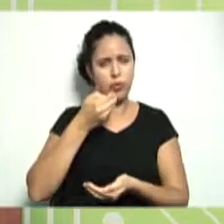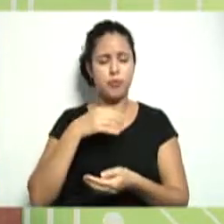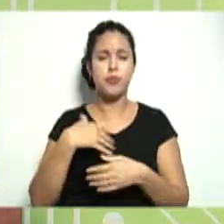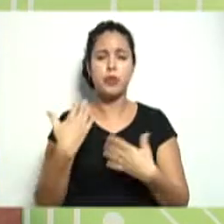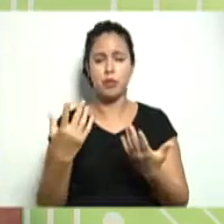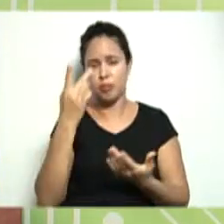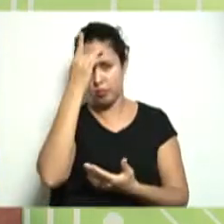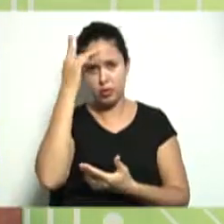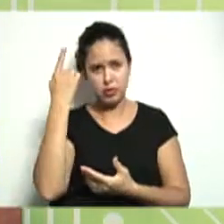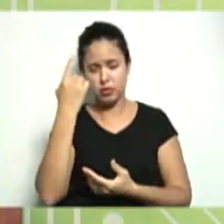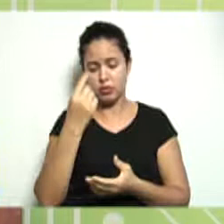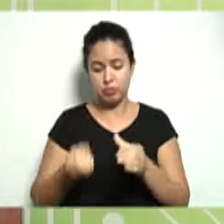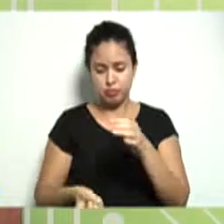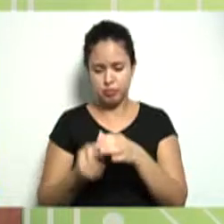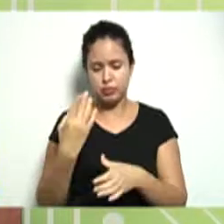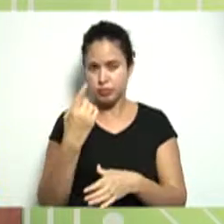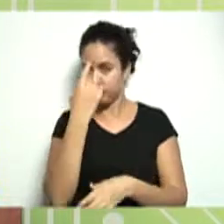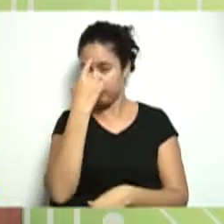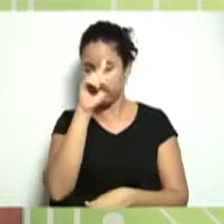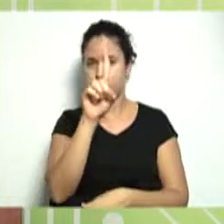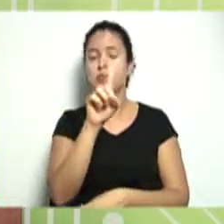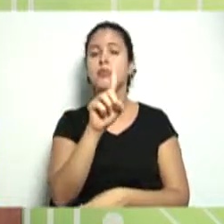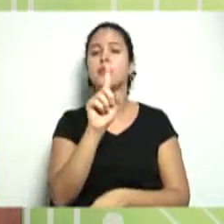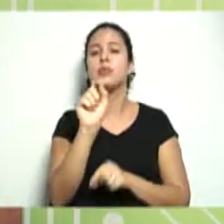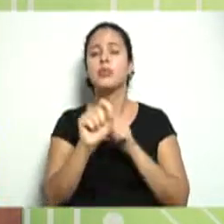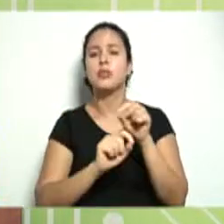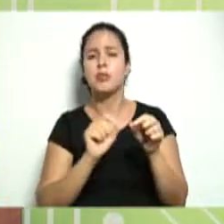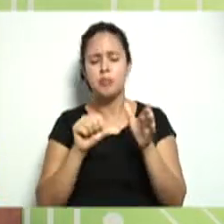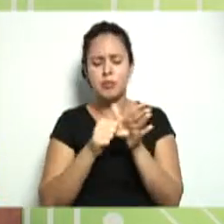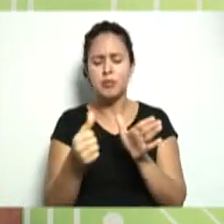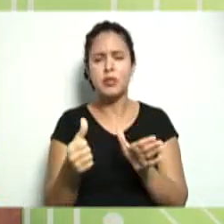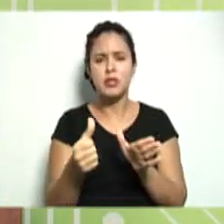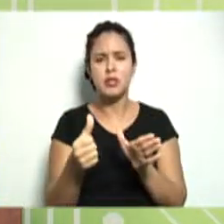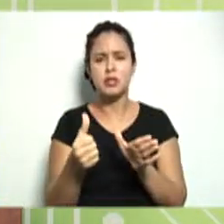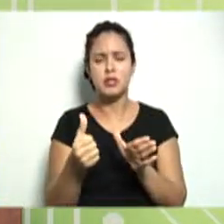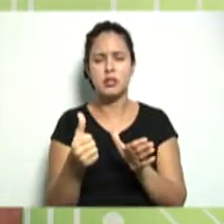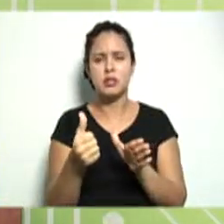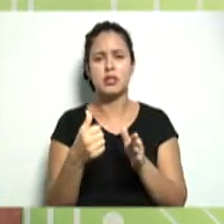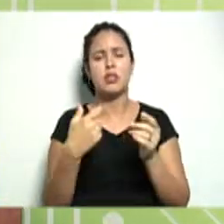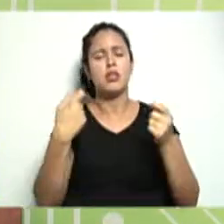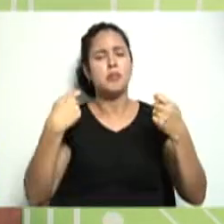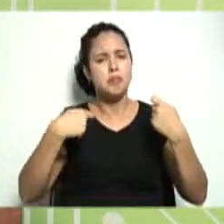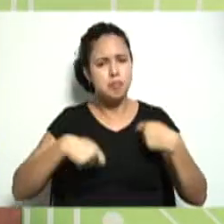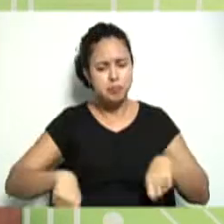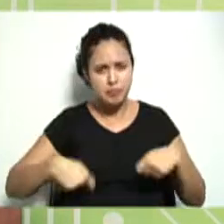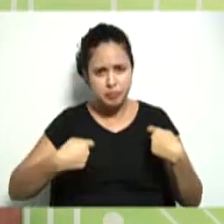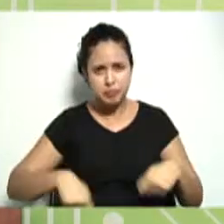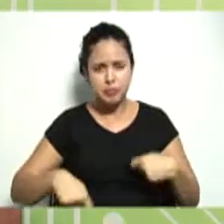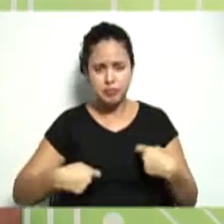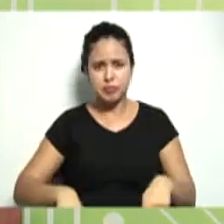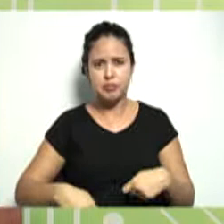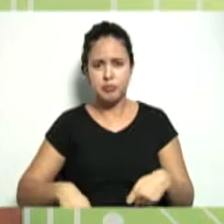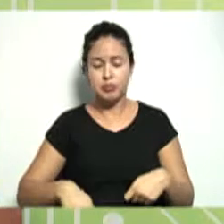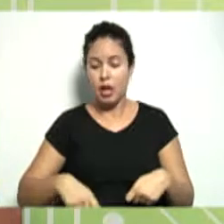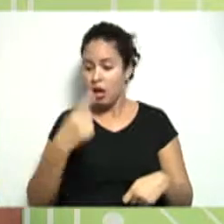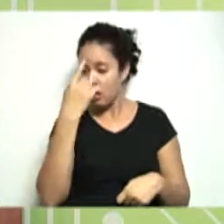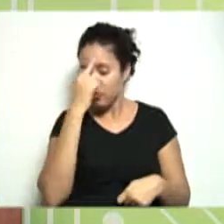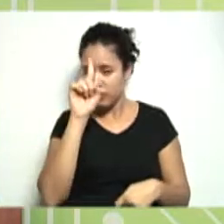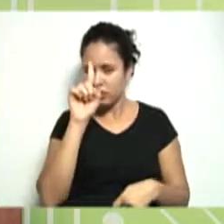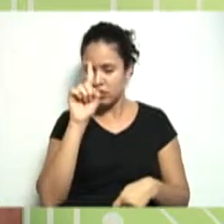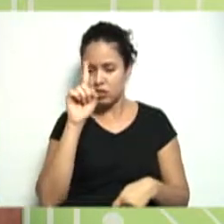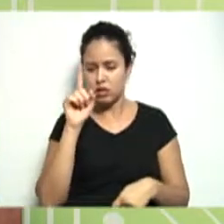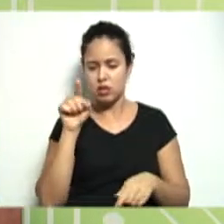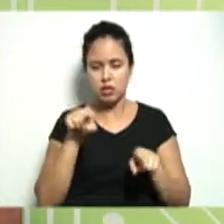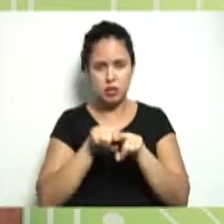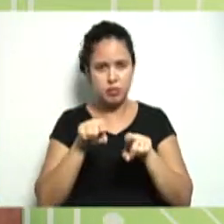essa pessoa que criou essa primeira ferramenta, ela teve que fazer o quê? Ela teve que ensinar aos